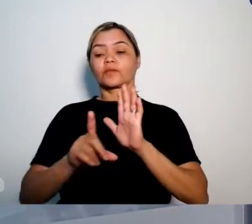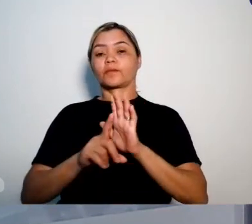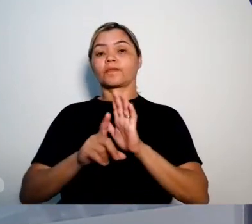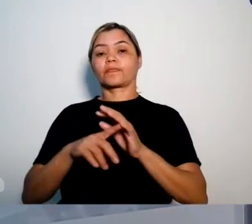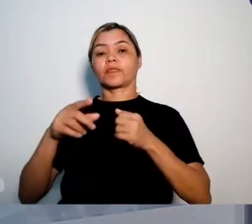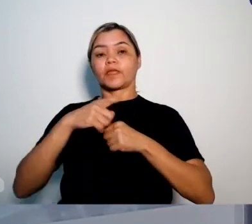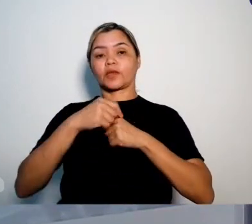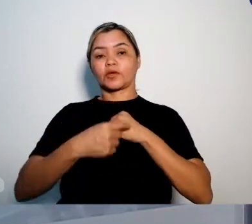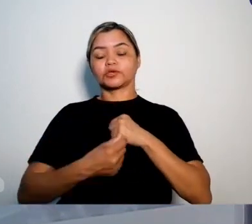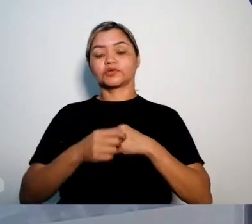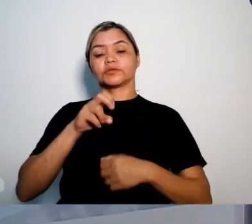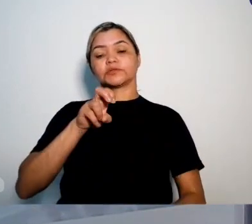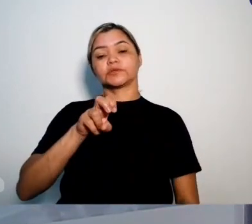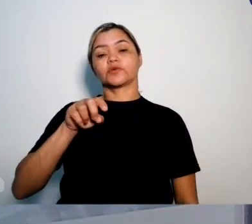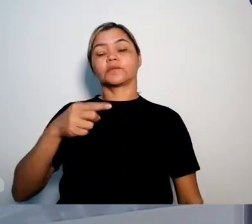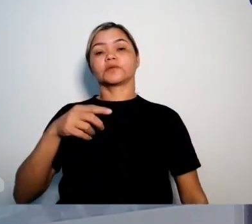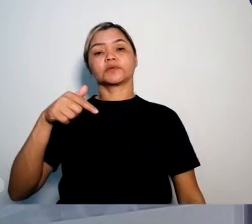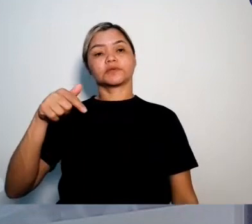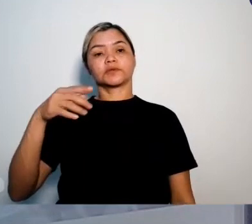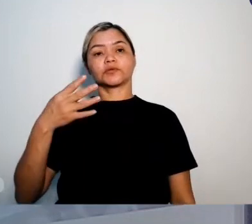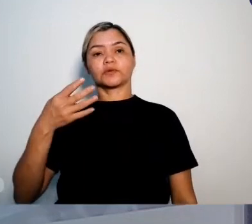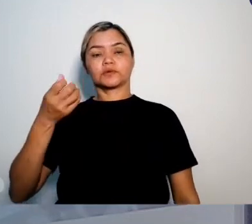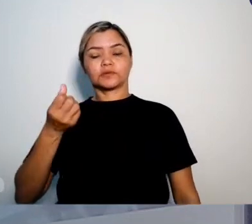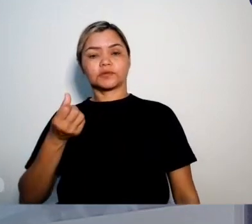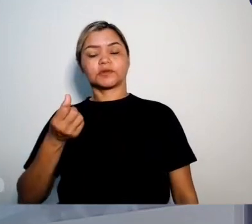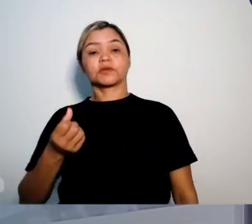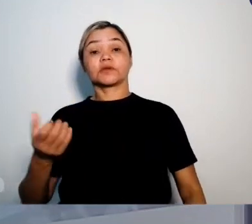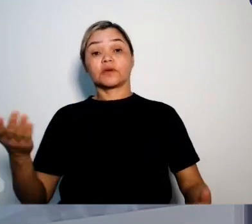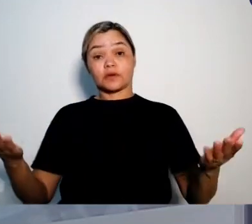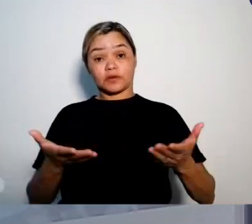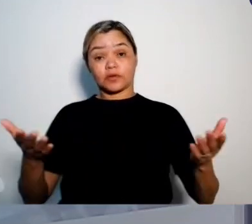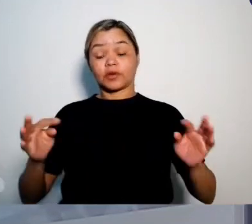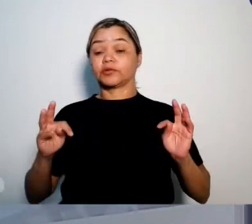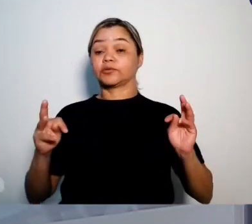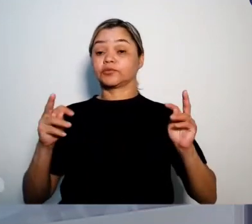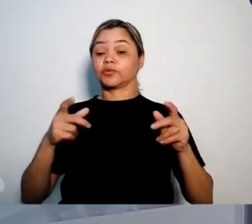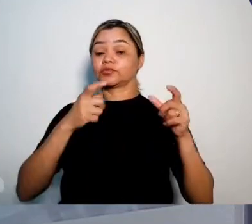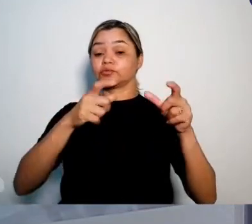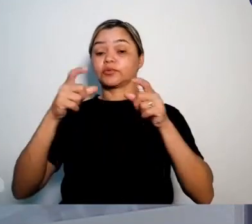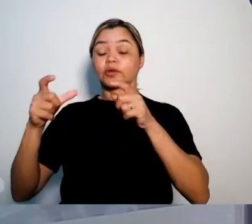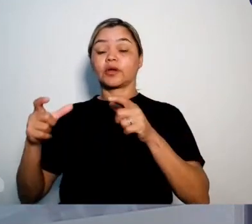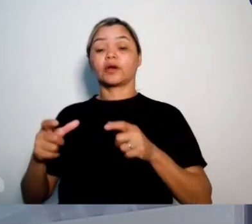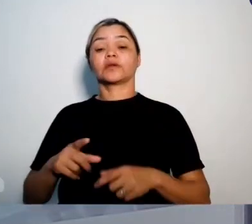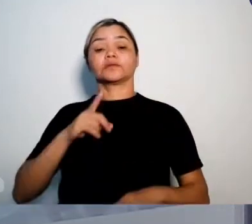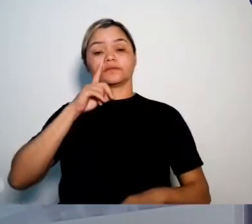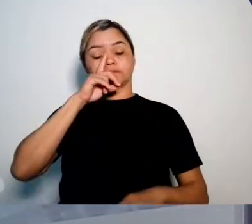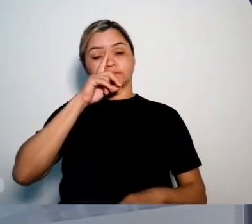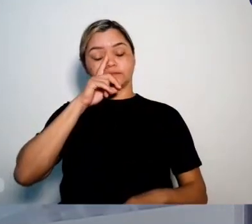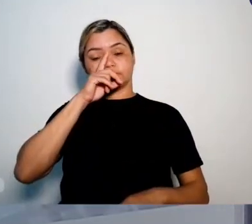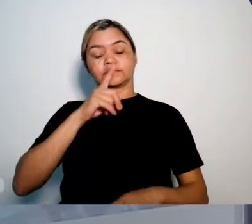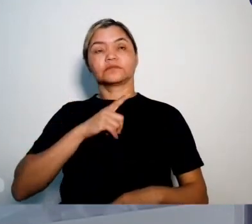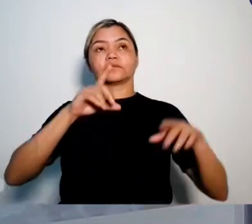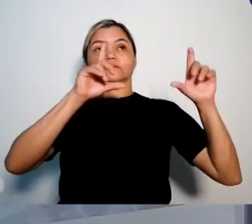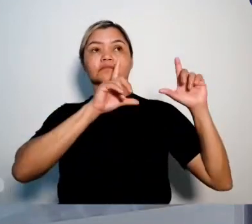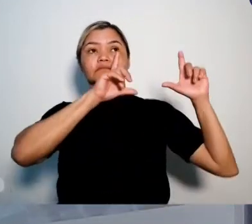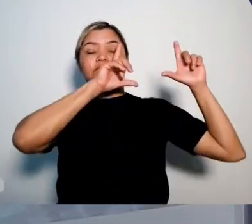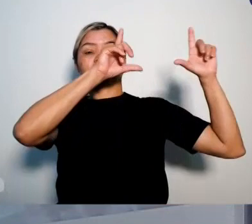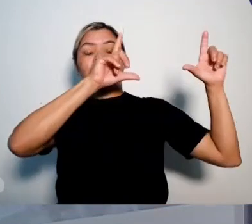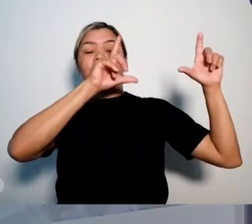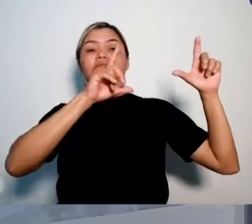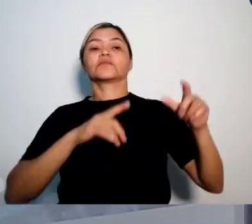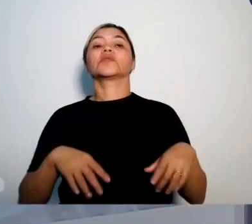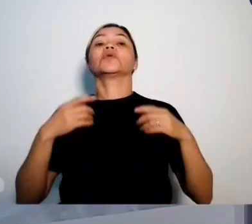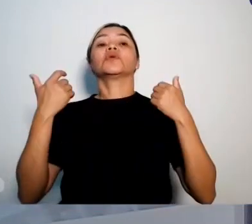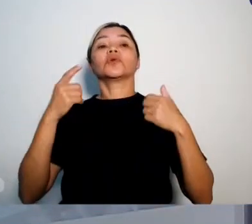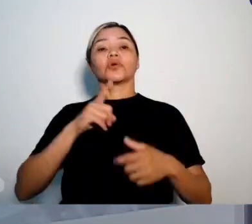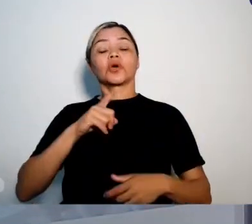lei 5.746, em que agora todos os lugares de risco terão uma placa indicativa aonde